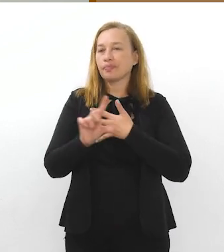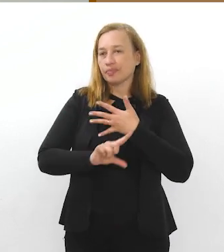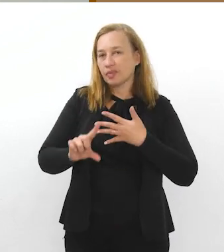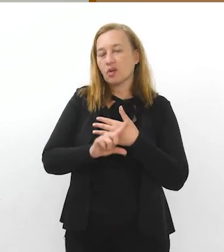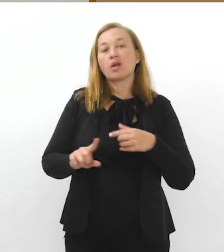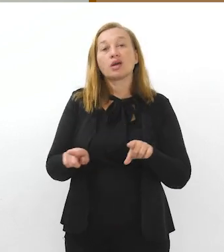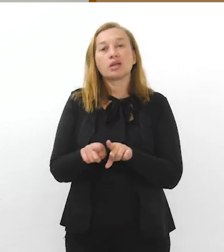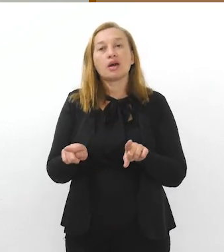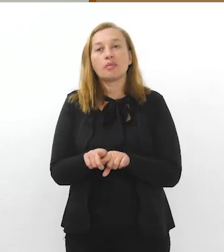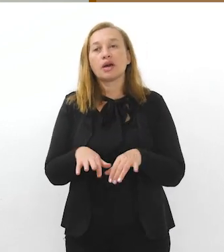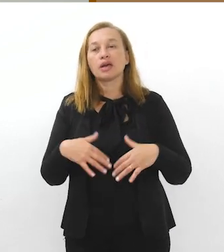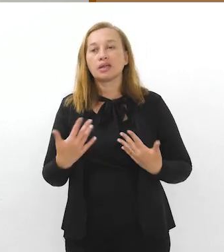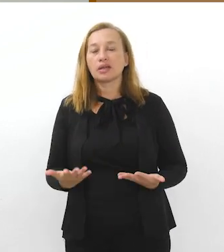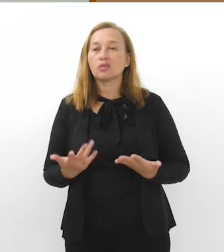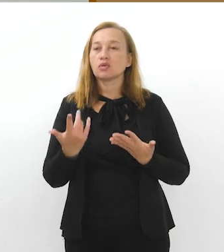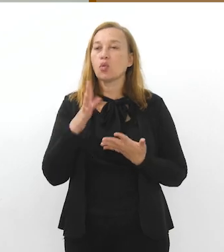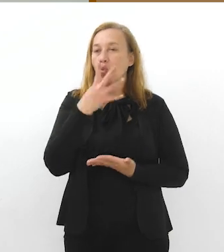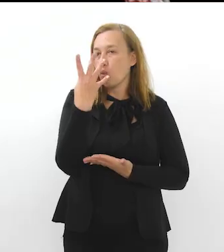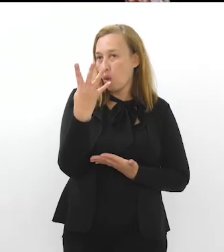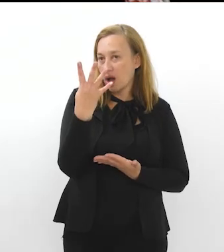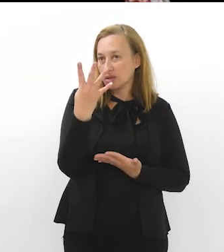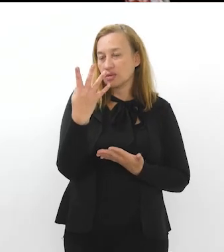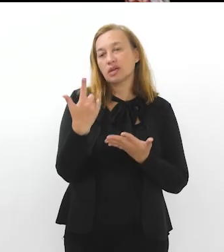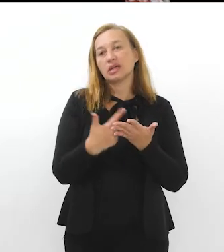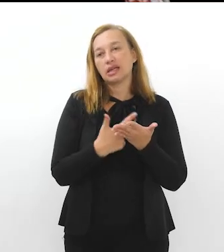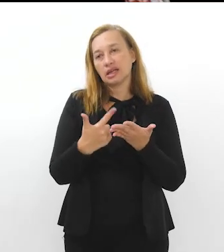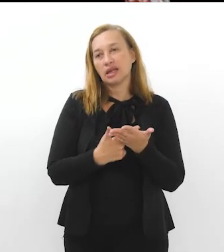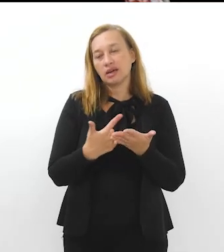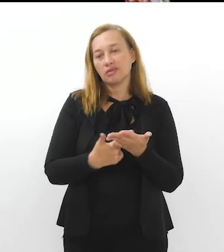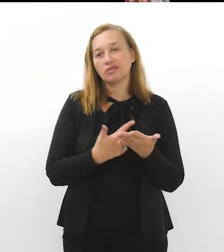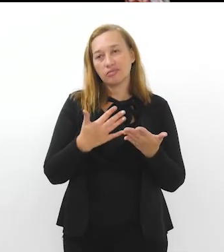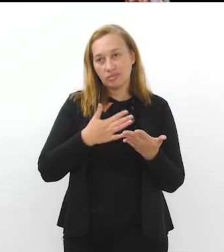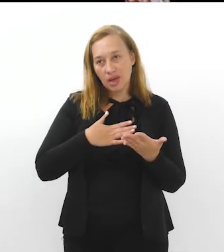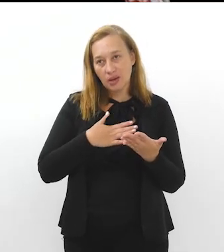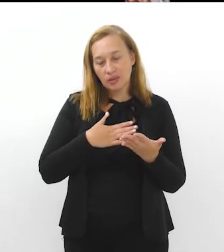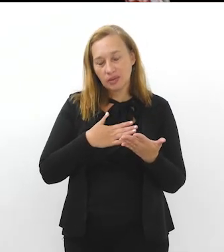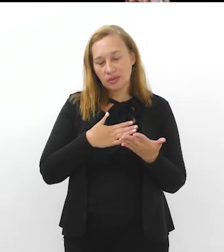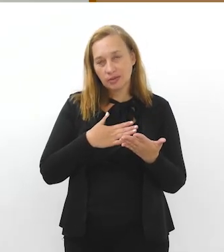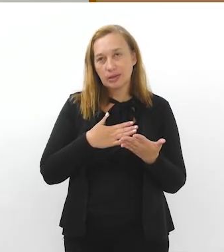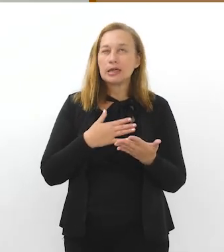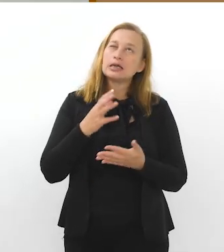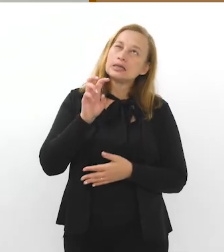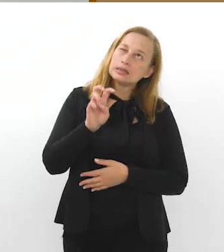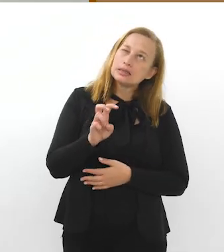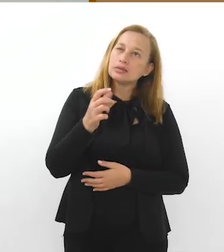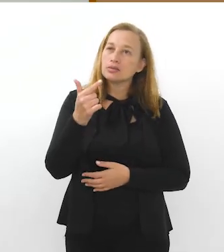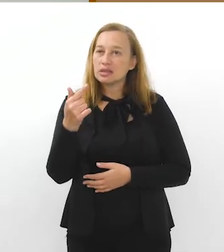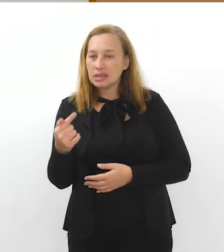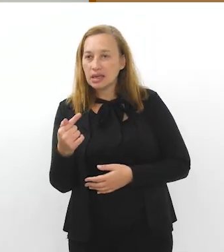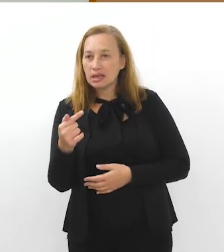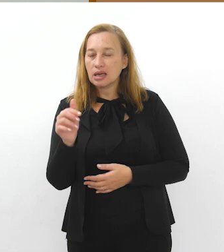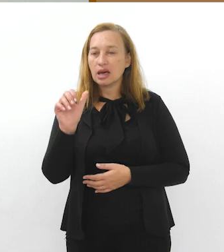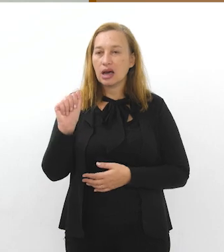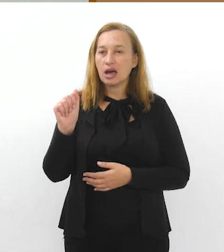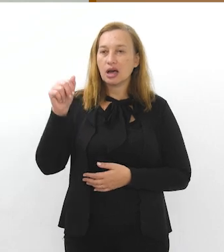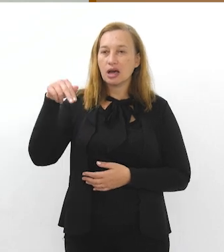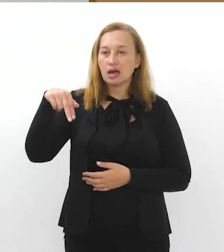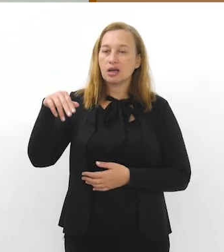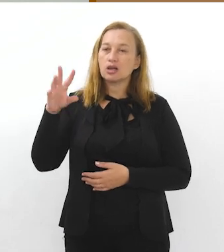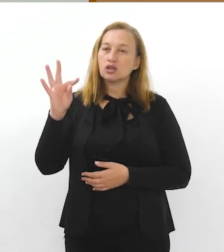literatura também, né? Então são 4 livros autorais e acho que uns 6 ou 7 em